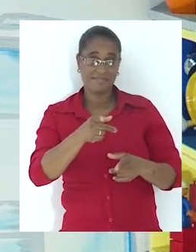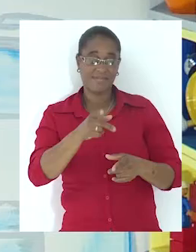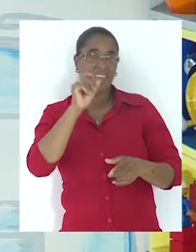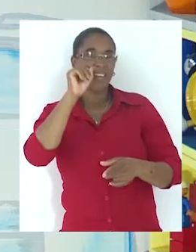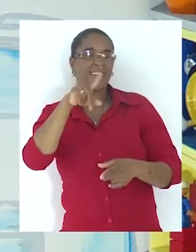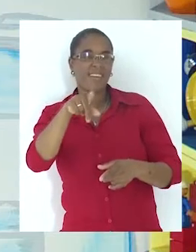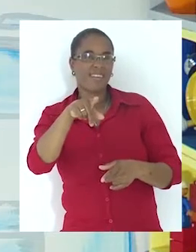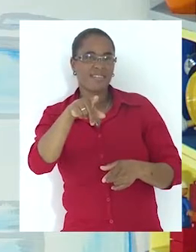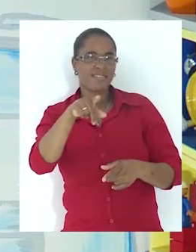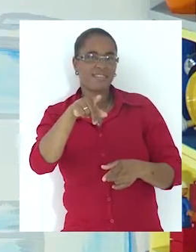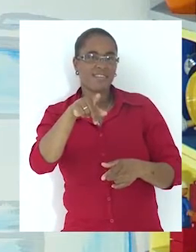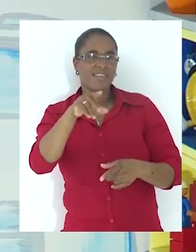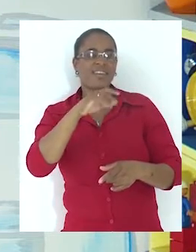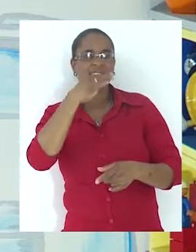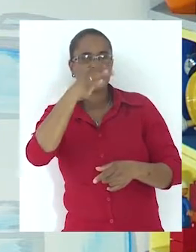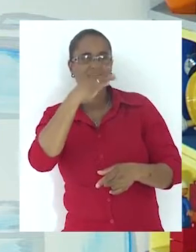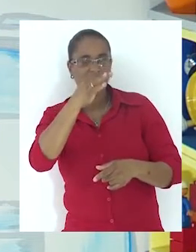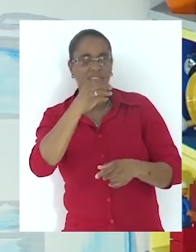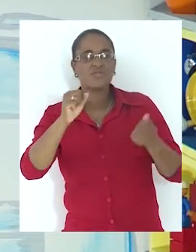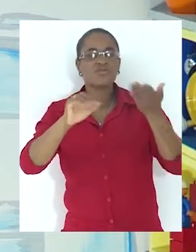Quem dá telejornal? Sabem?